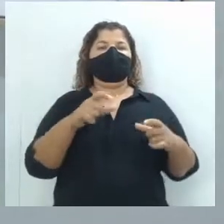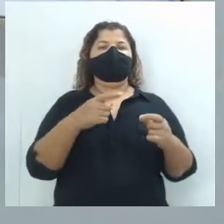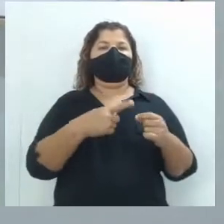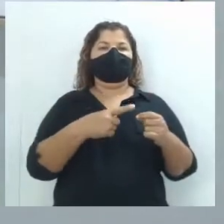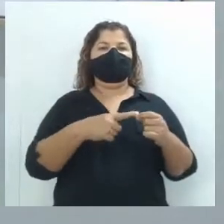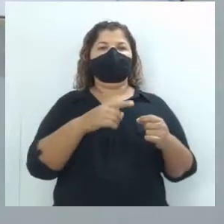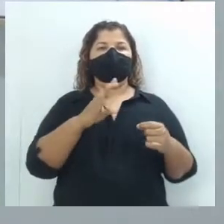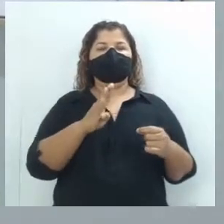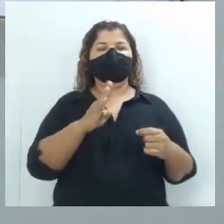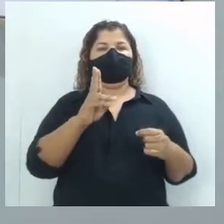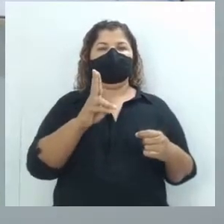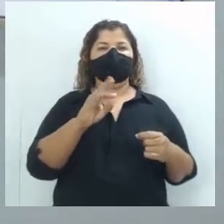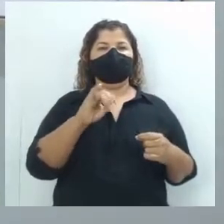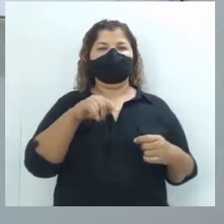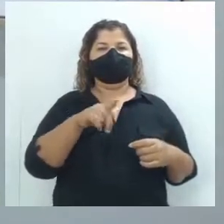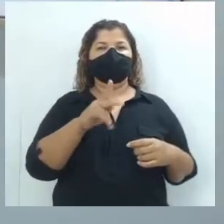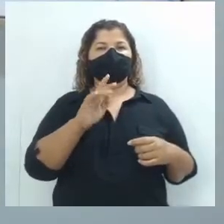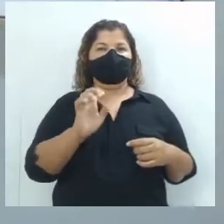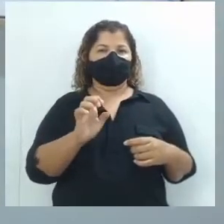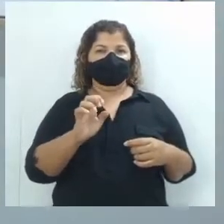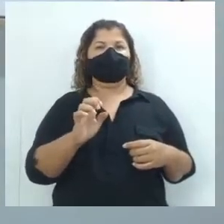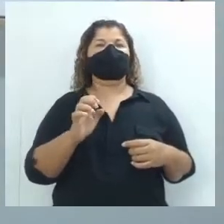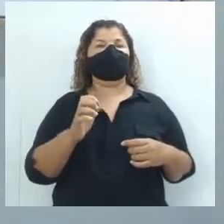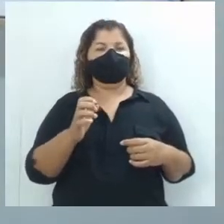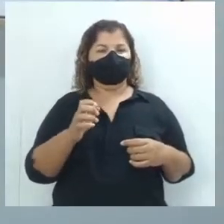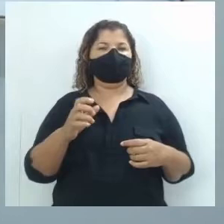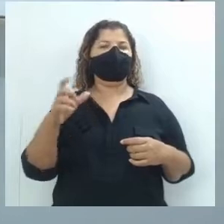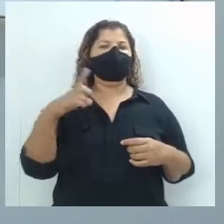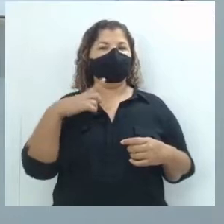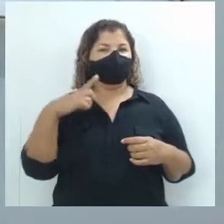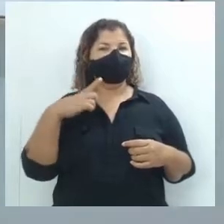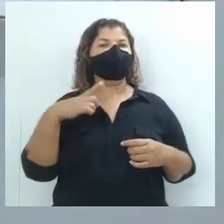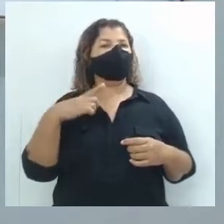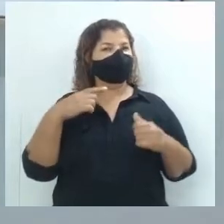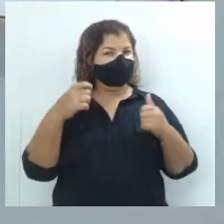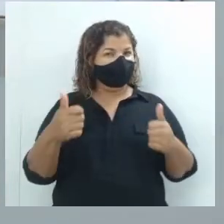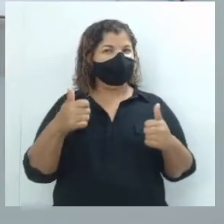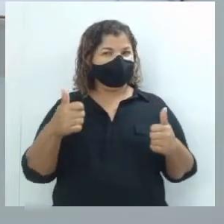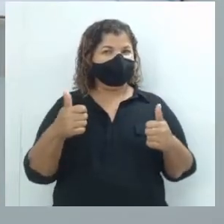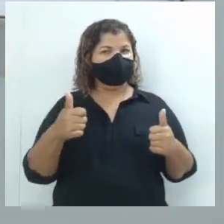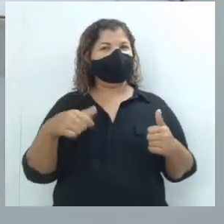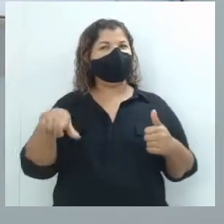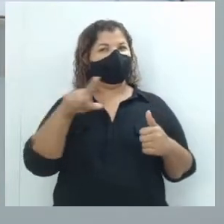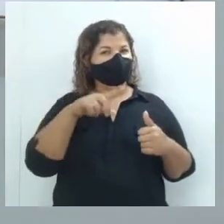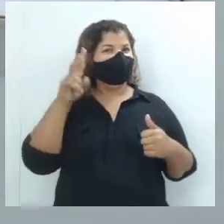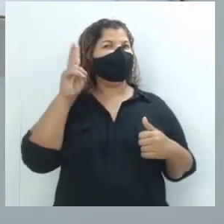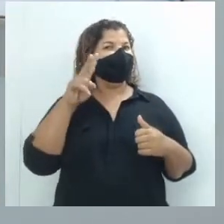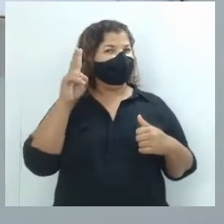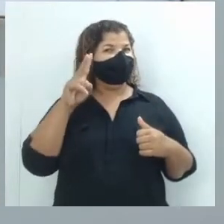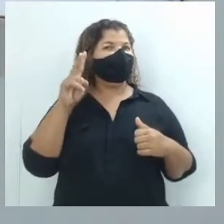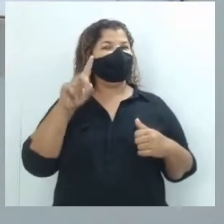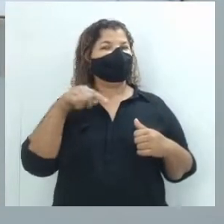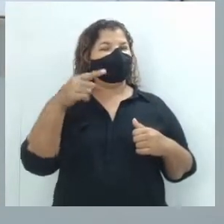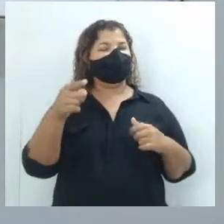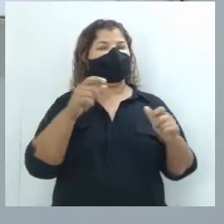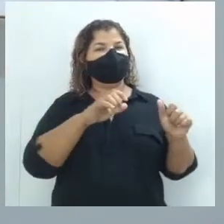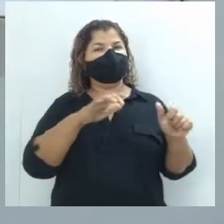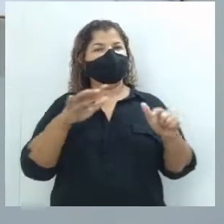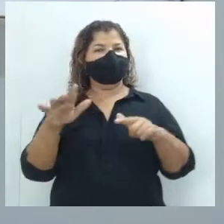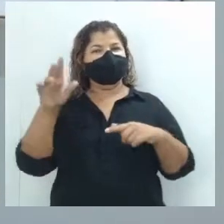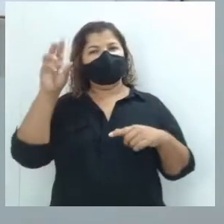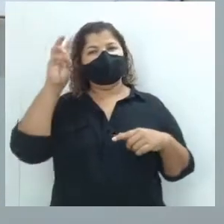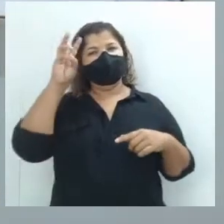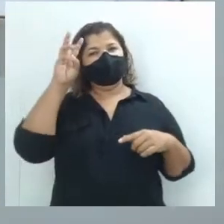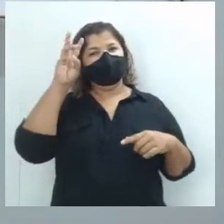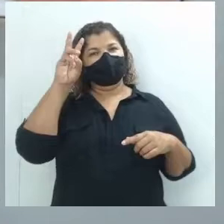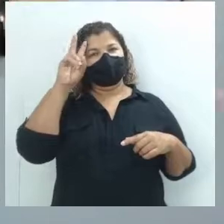Então, em Buíque, nós vamos ter a transmissão do EducaPE, beleza? Então, lembra, tá? Próxima semana, na segunda, na terça,